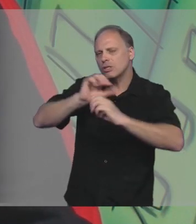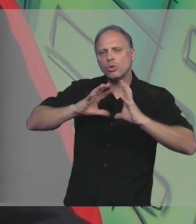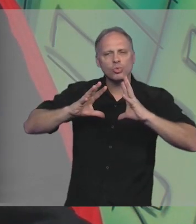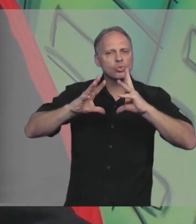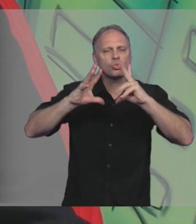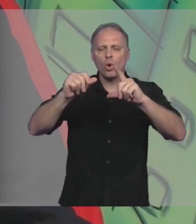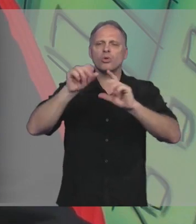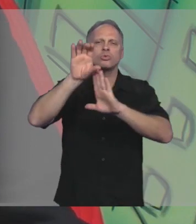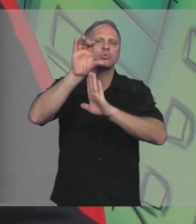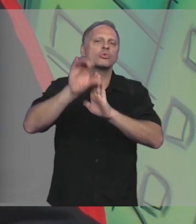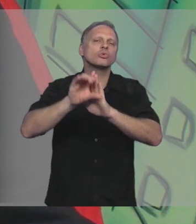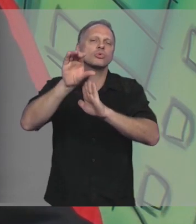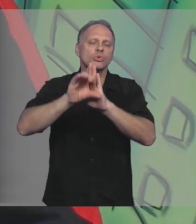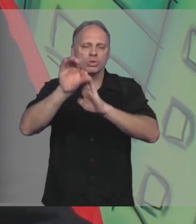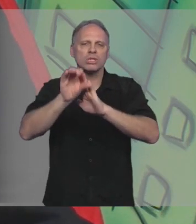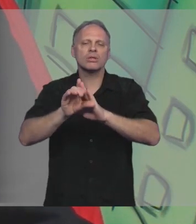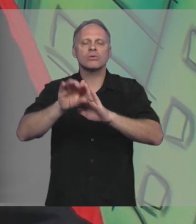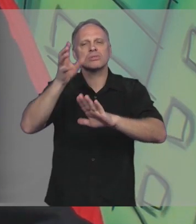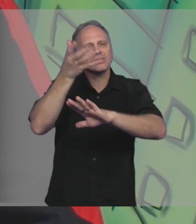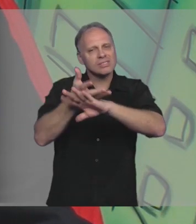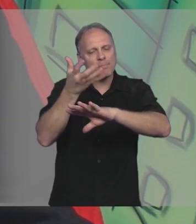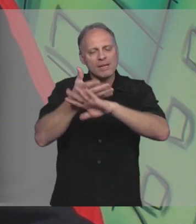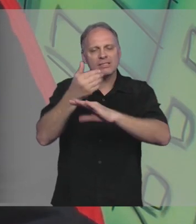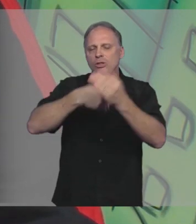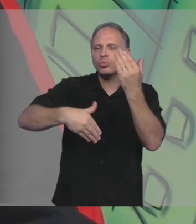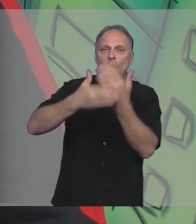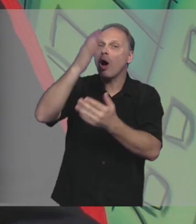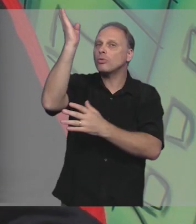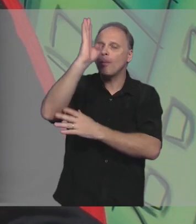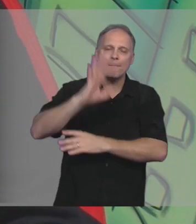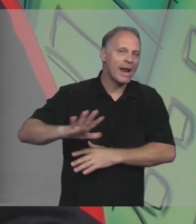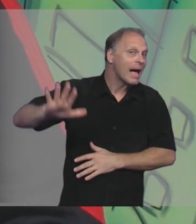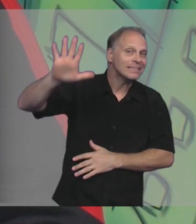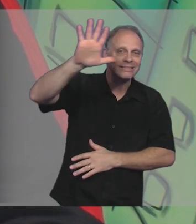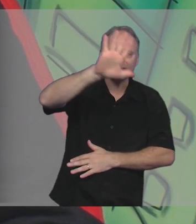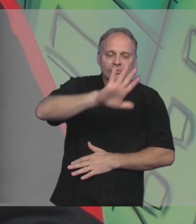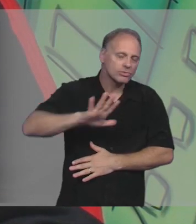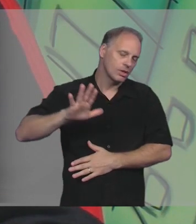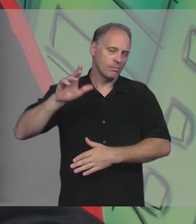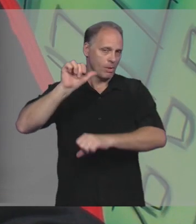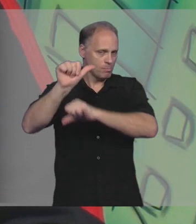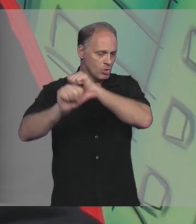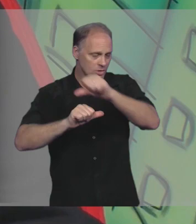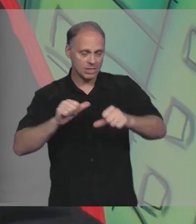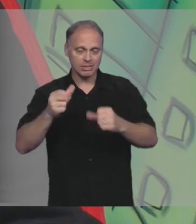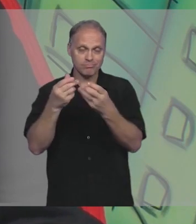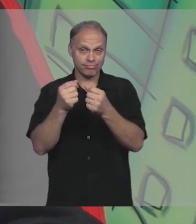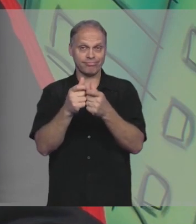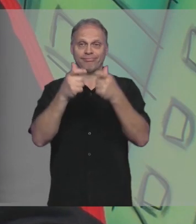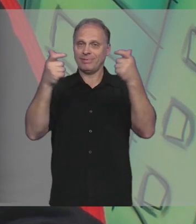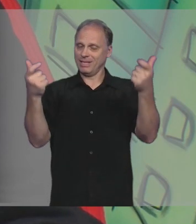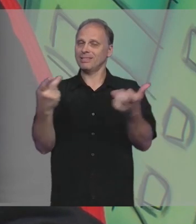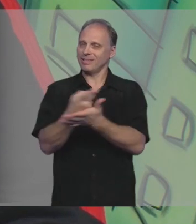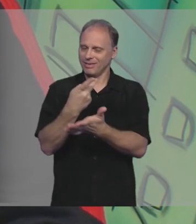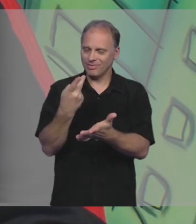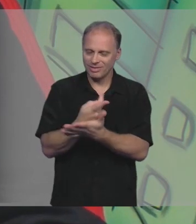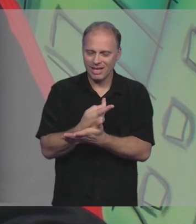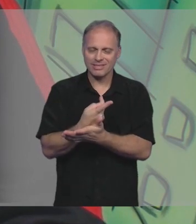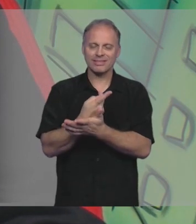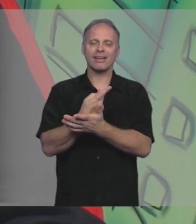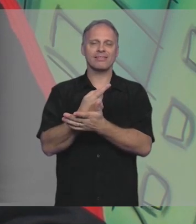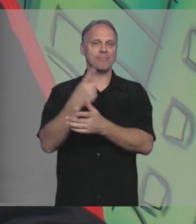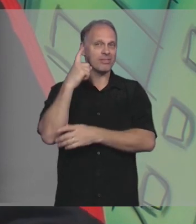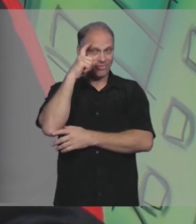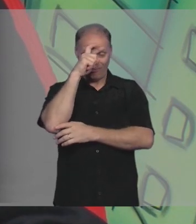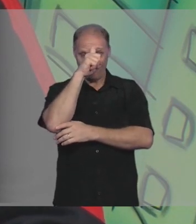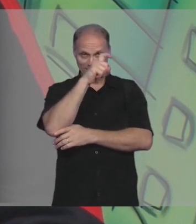os currículos de todas as áreas no Brasil. Tá? Então, é uma mudança muito substantiva, muito